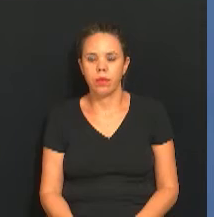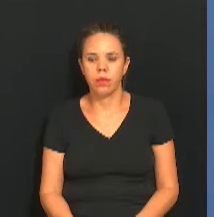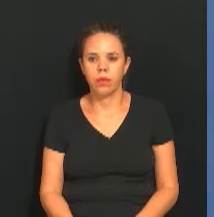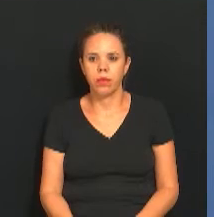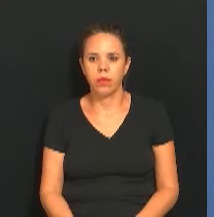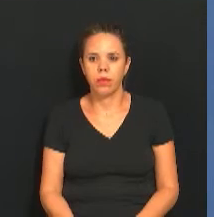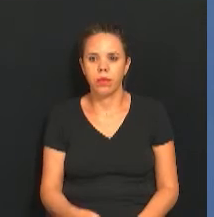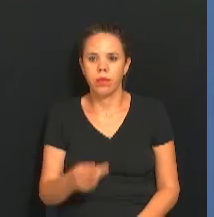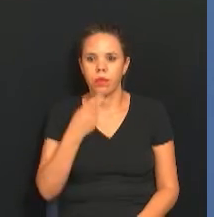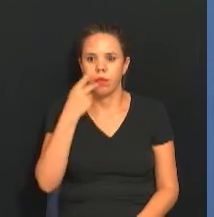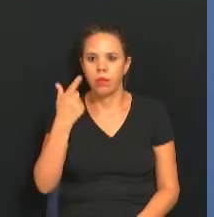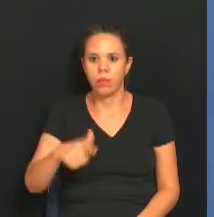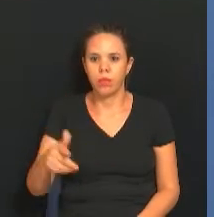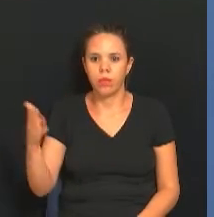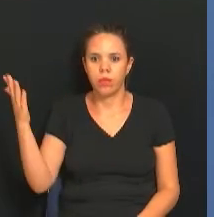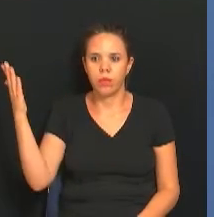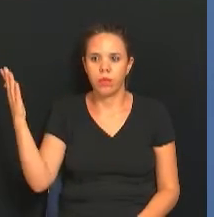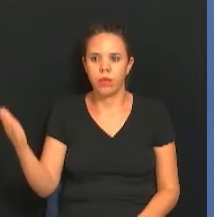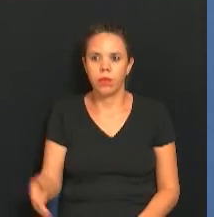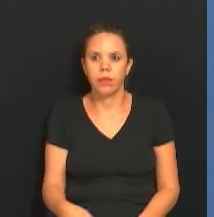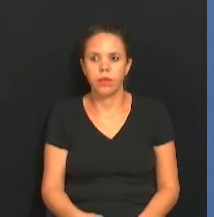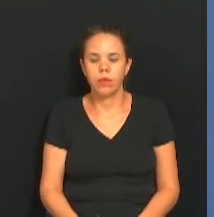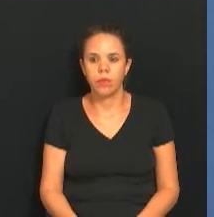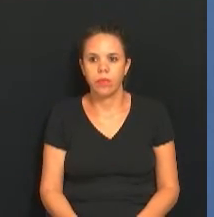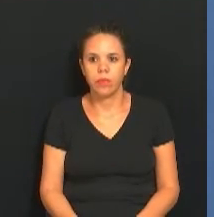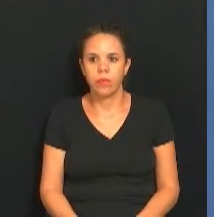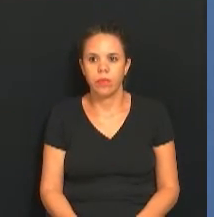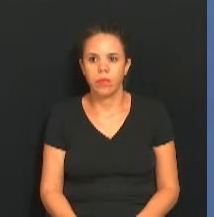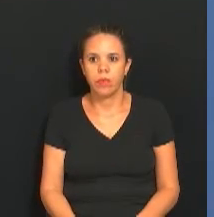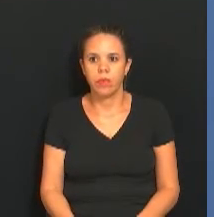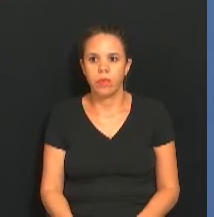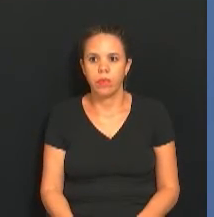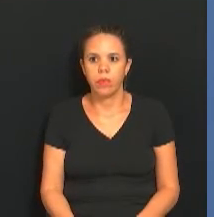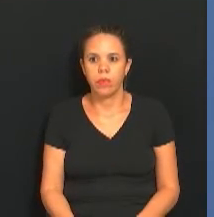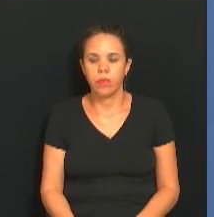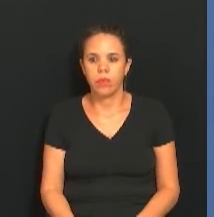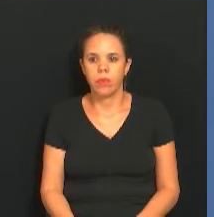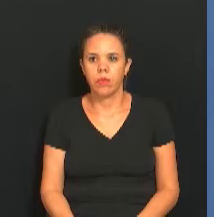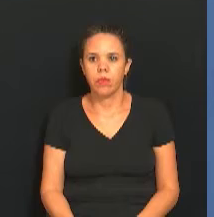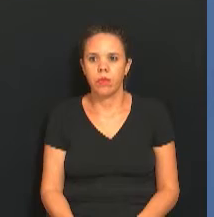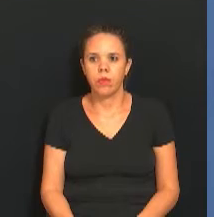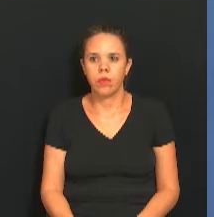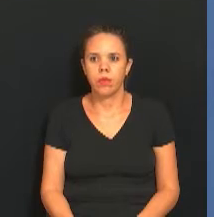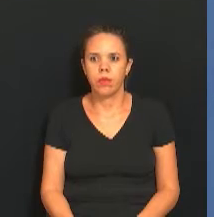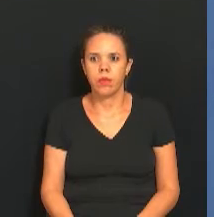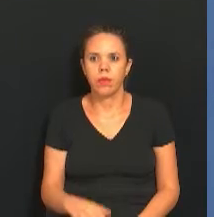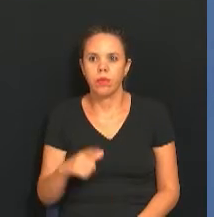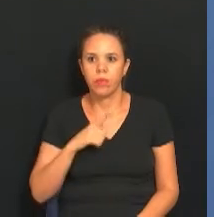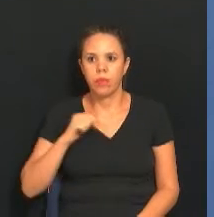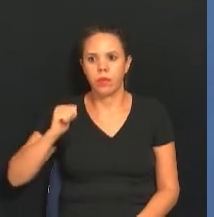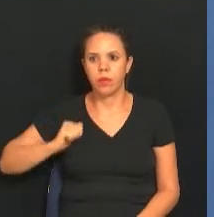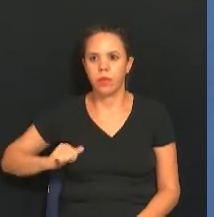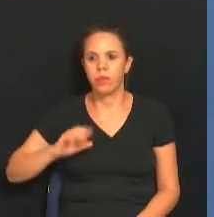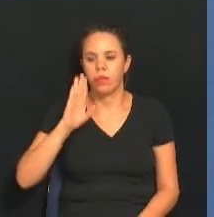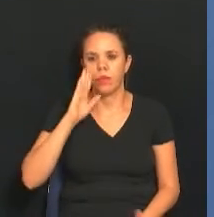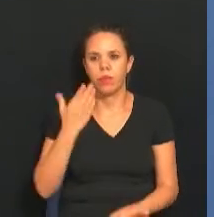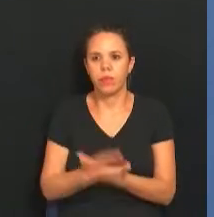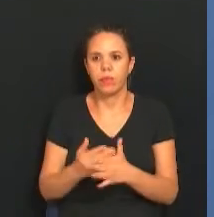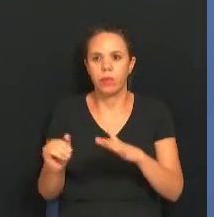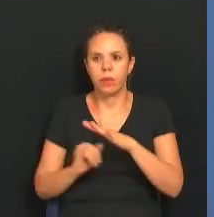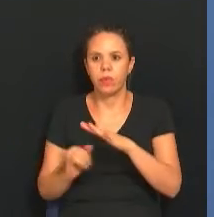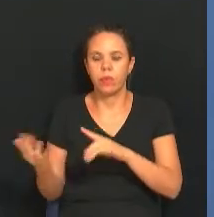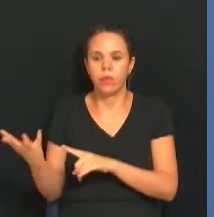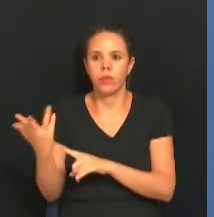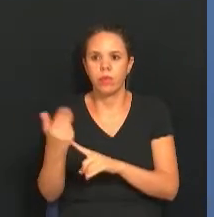repetir 19831 541 a gente também tem bolsas lá no Instituto de